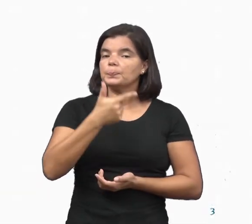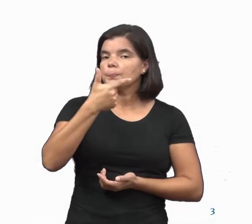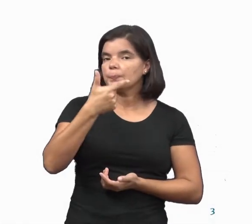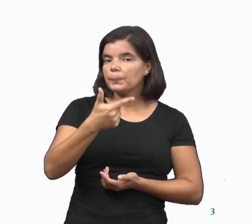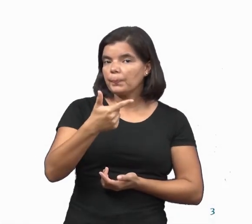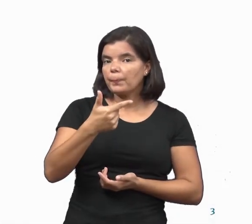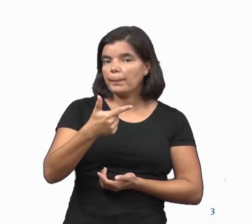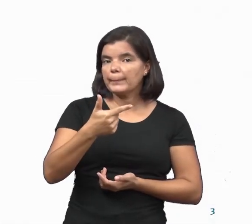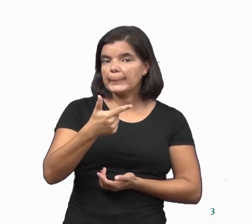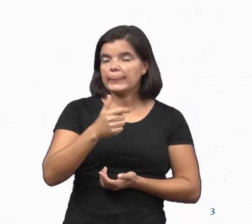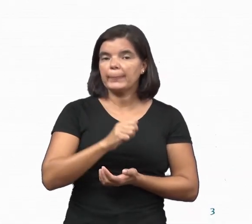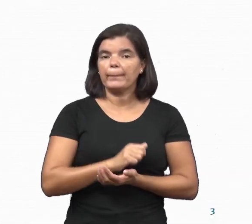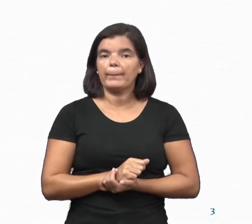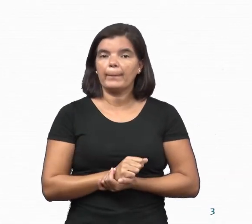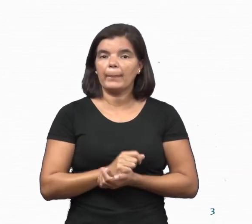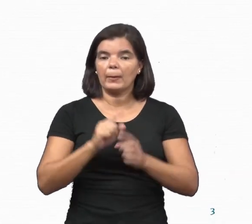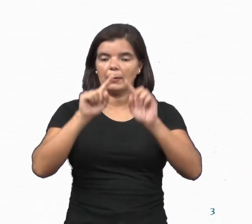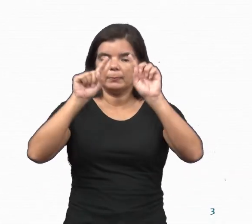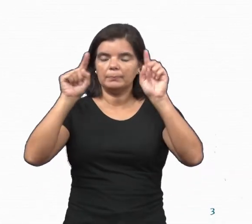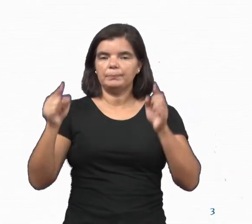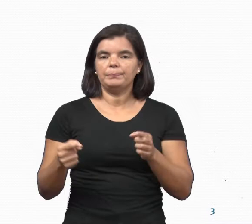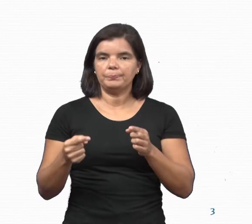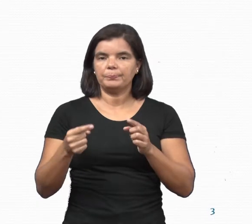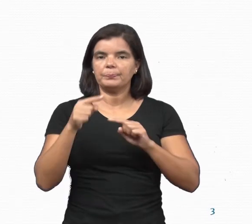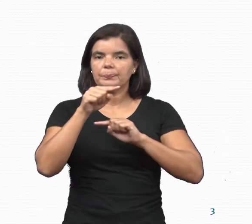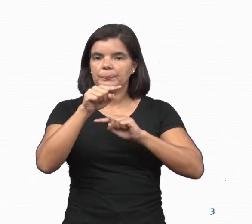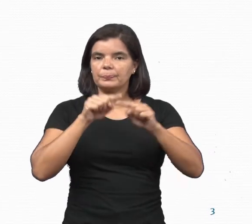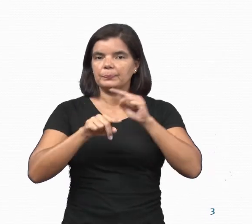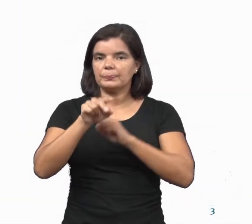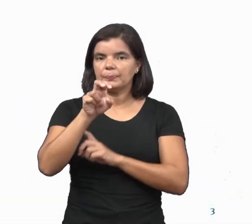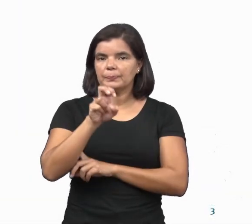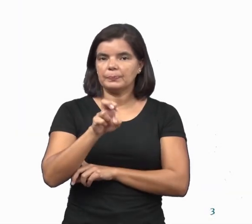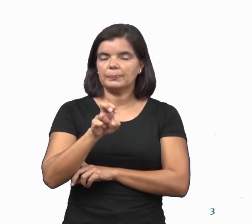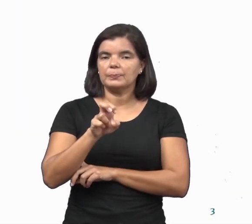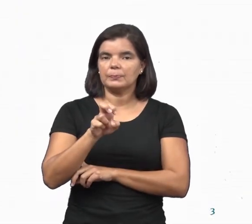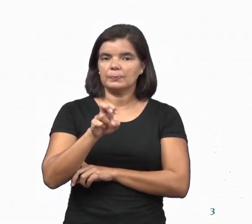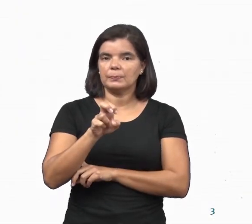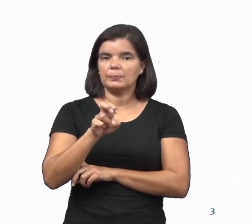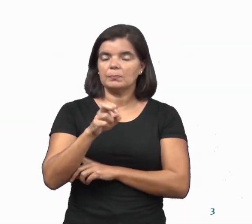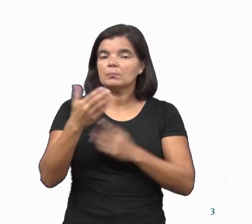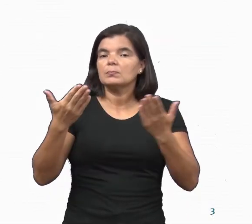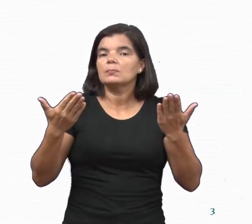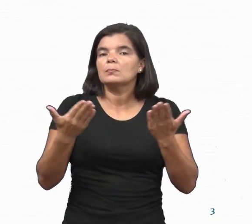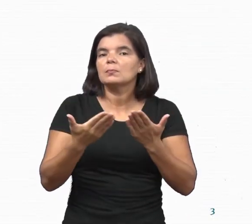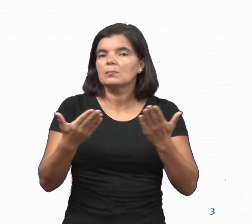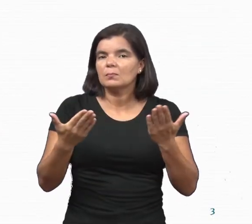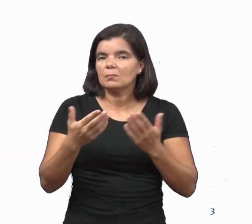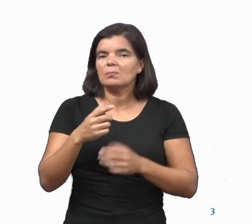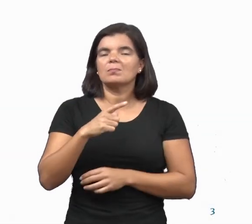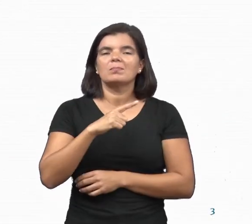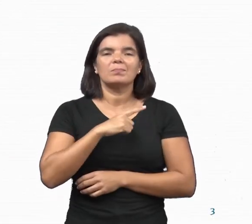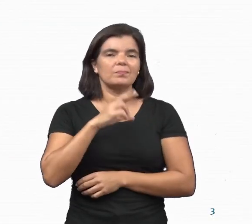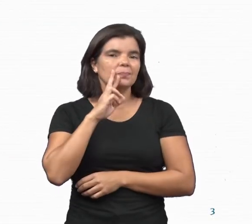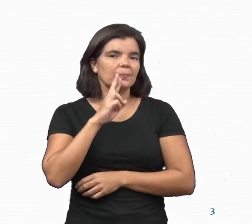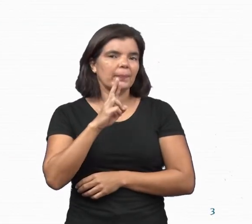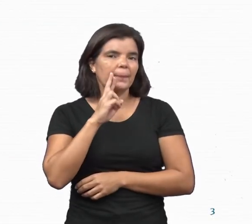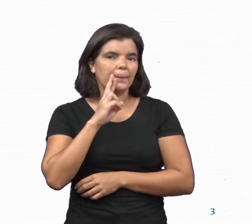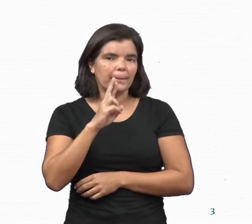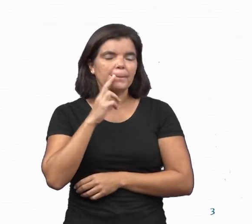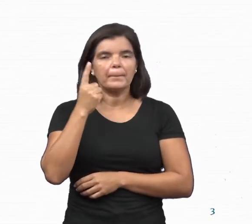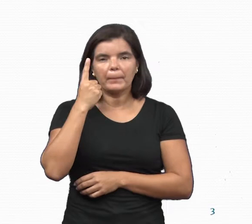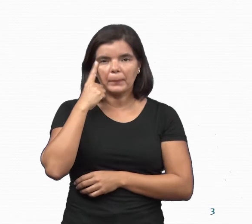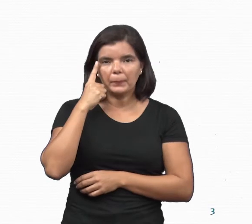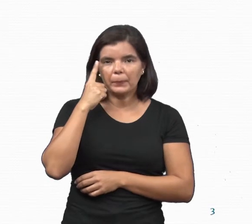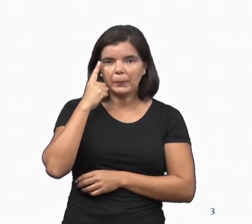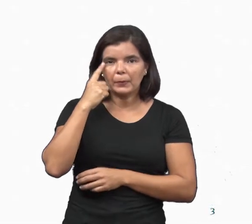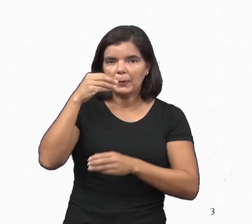2, fecha as chaves, dividido para menos 5. Agora, ó, a gente tem que resolver, tá vendo que